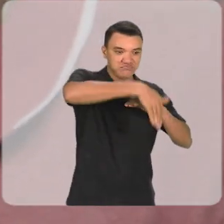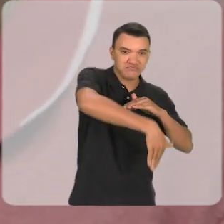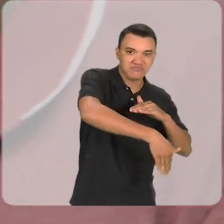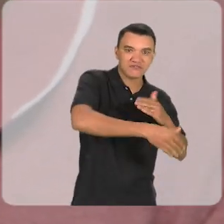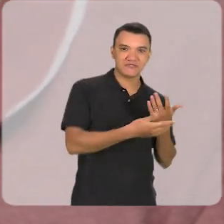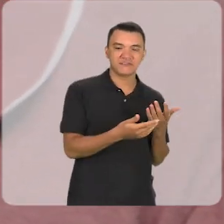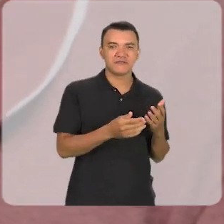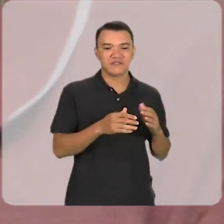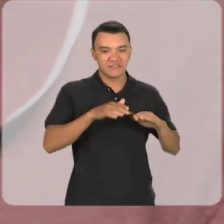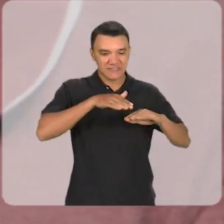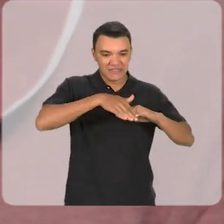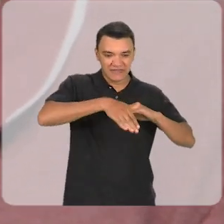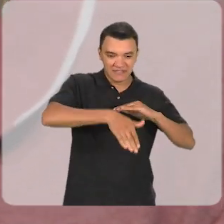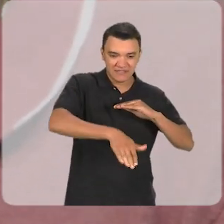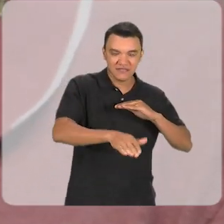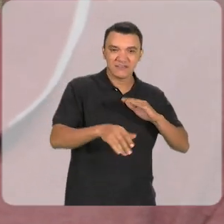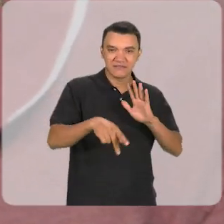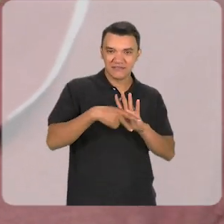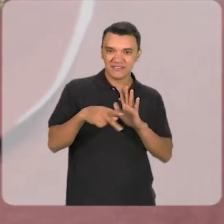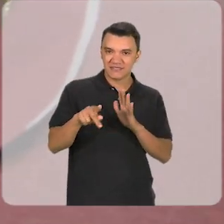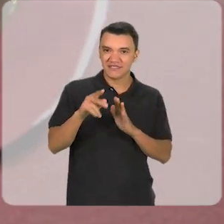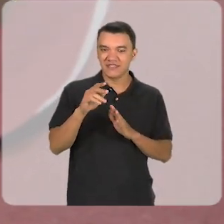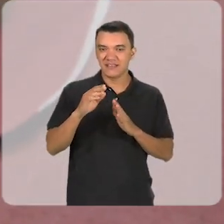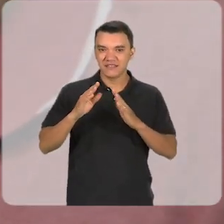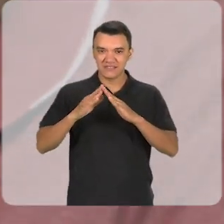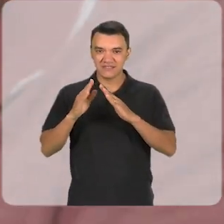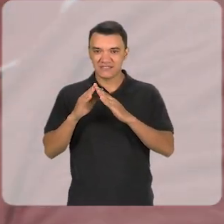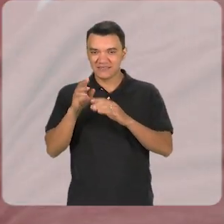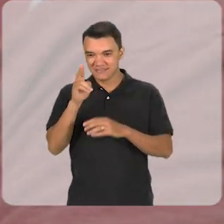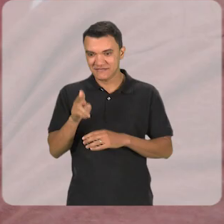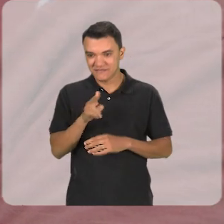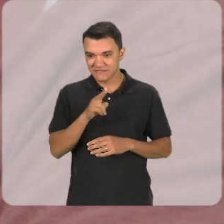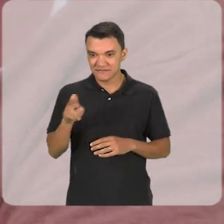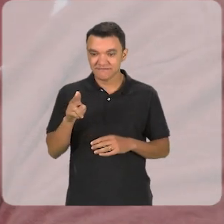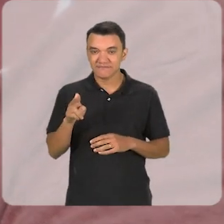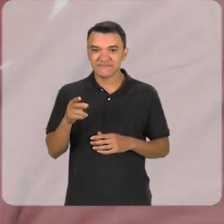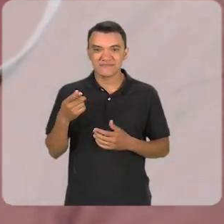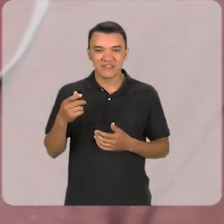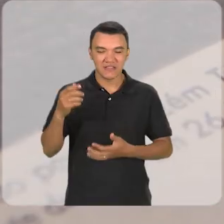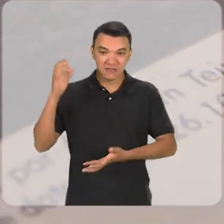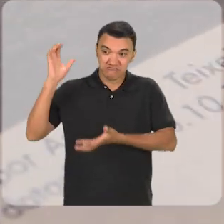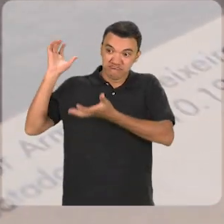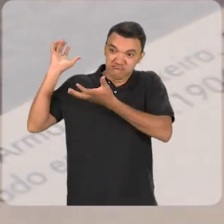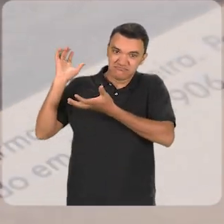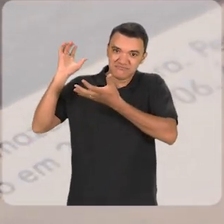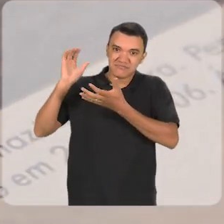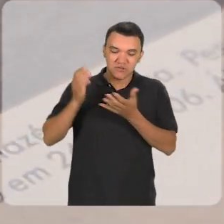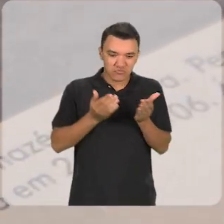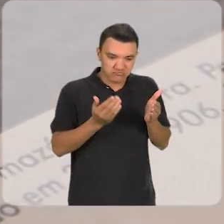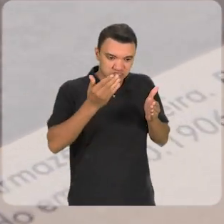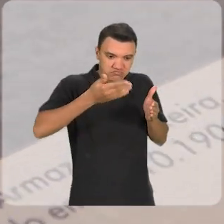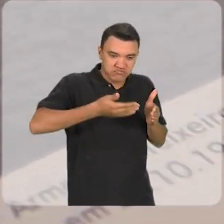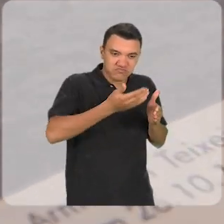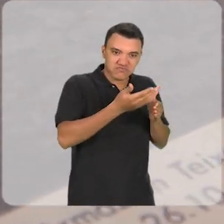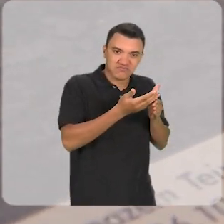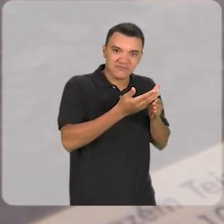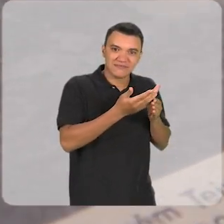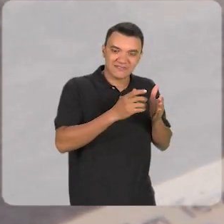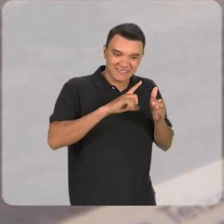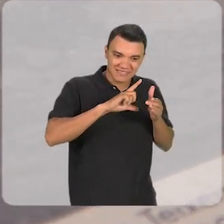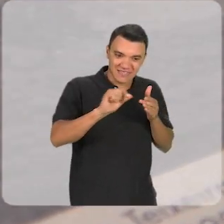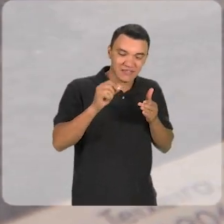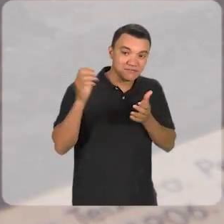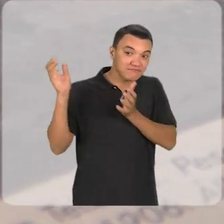não existe mais essas pessoas que saíam com seus corpos diretamente do portinho, que o golpe de misericórdia, quem dá